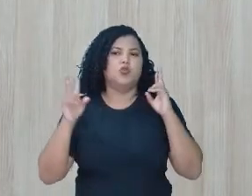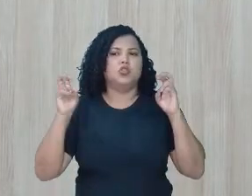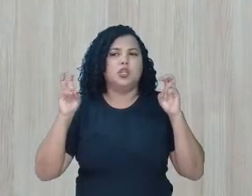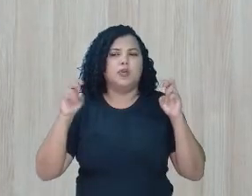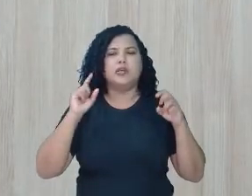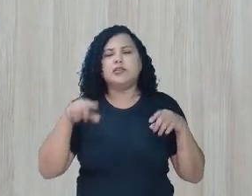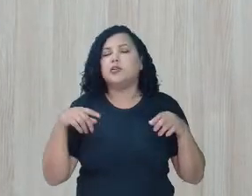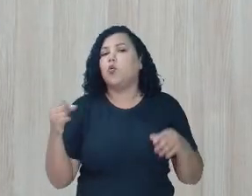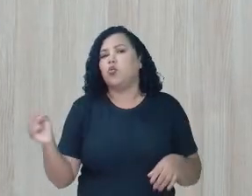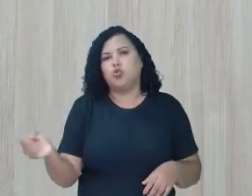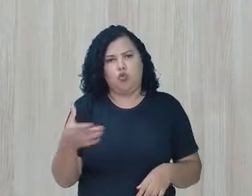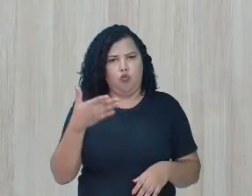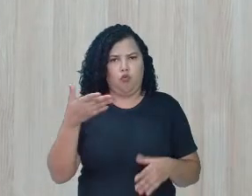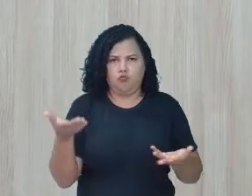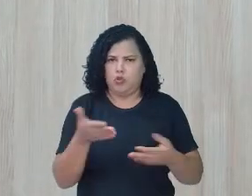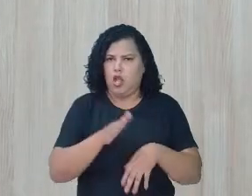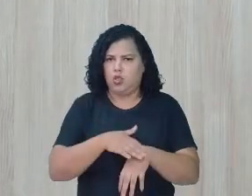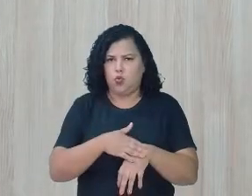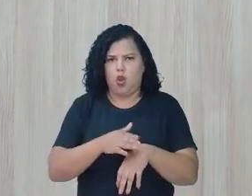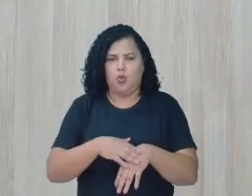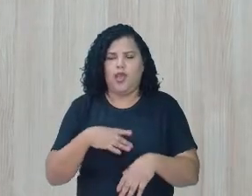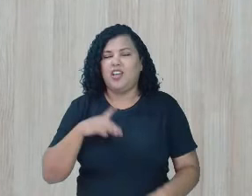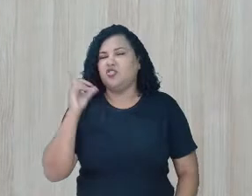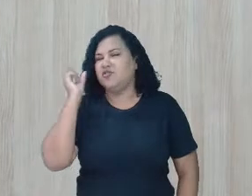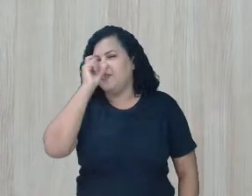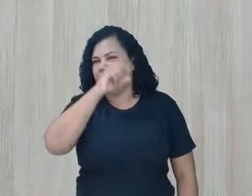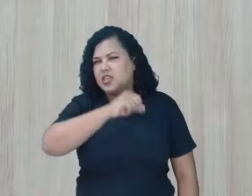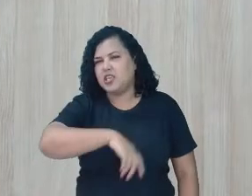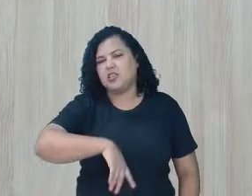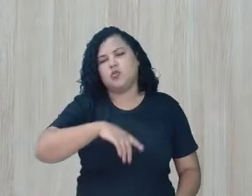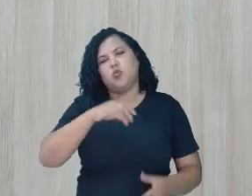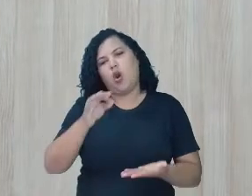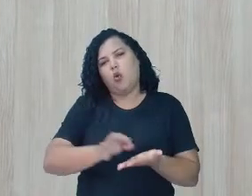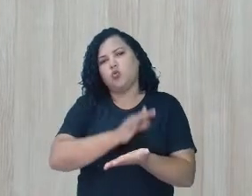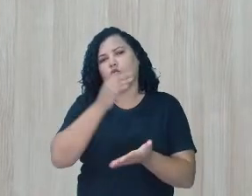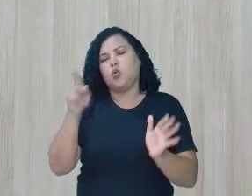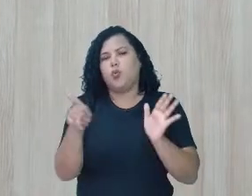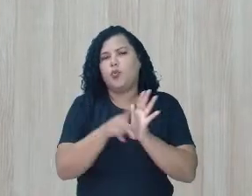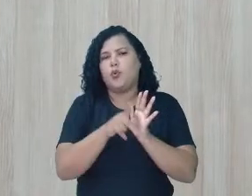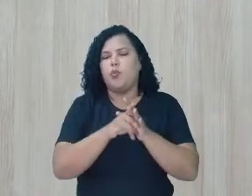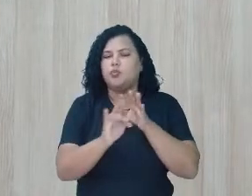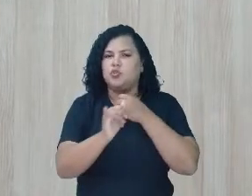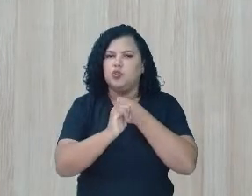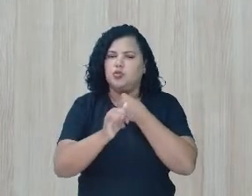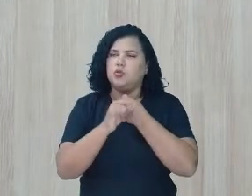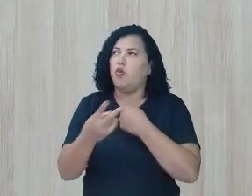são contemporâneos. Raramente um cronista vai olhar para o passado para buscar um tema. Não,